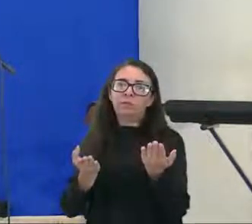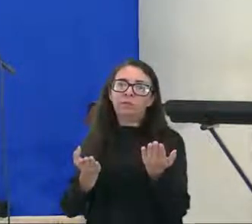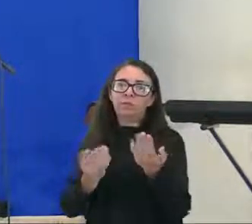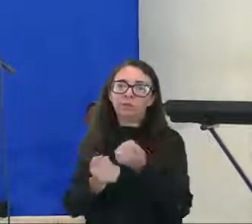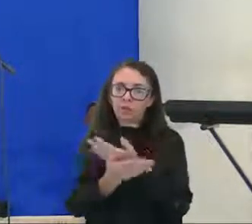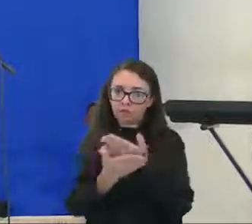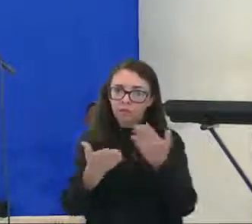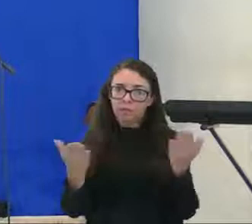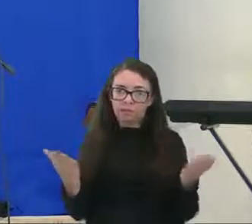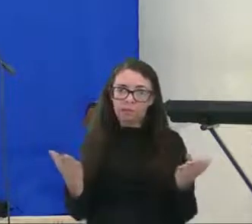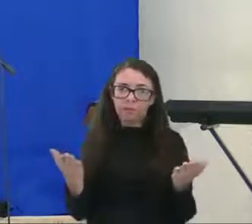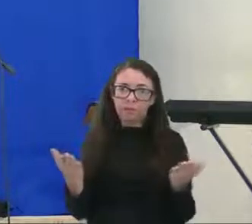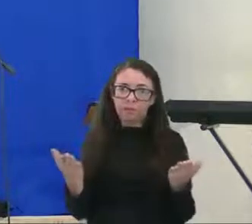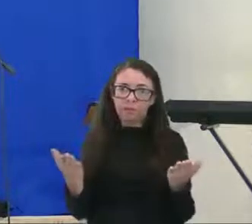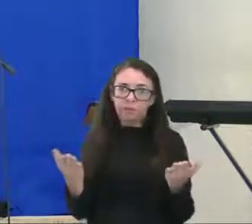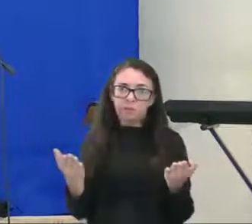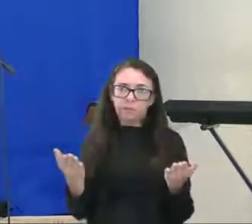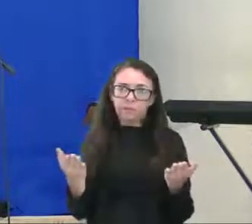mais ênfase